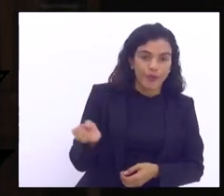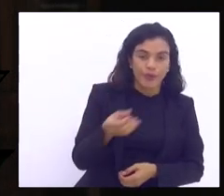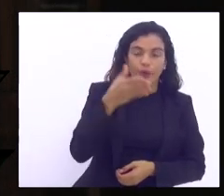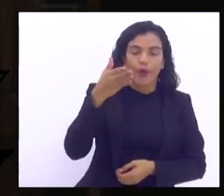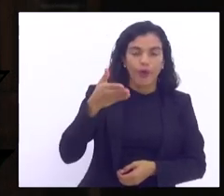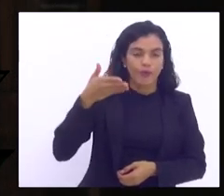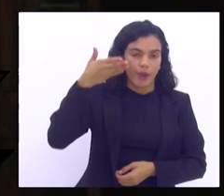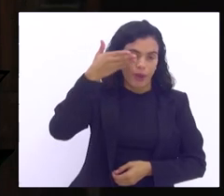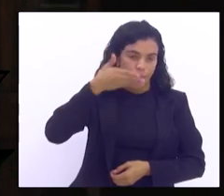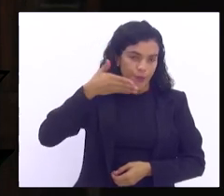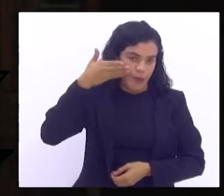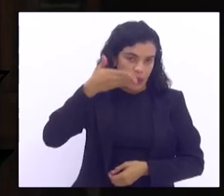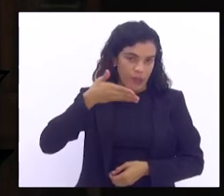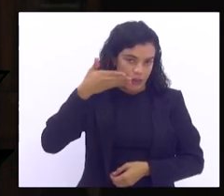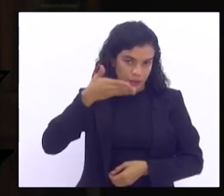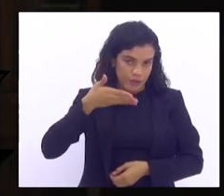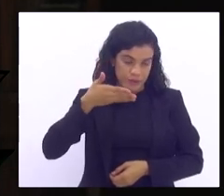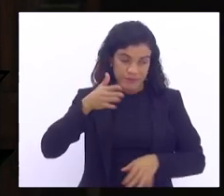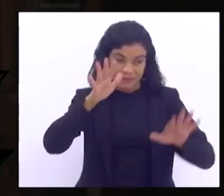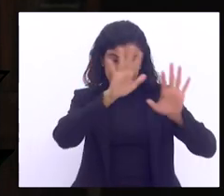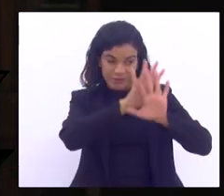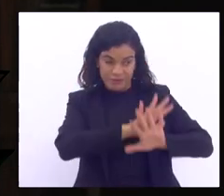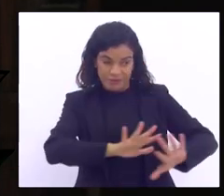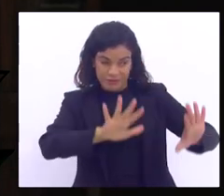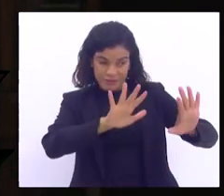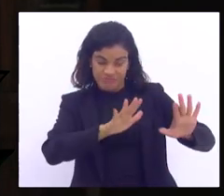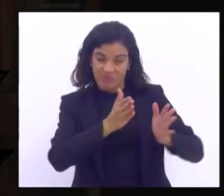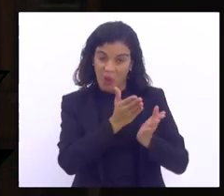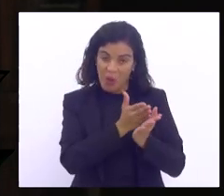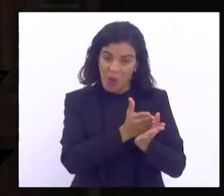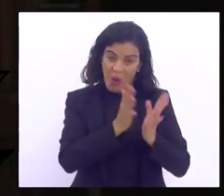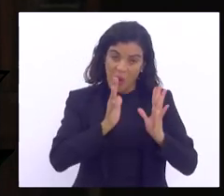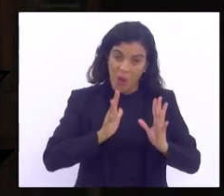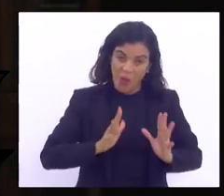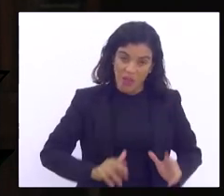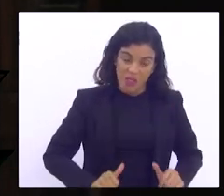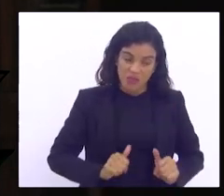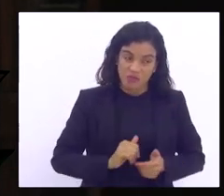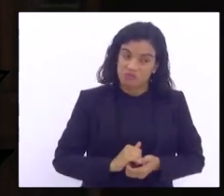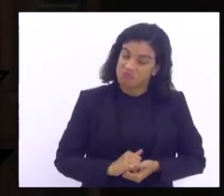os antigos argumentos, aparentemente honestos, né?